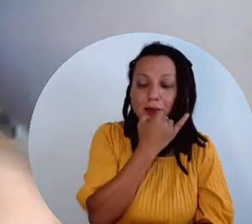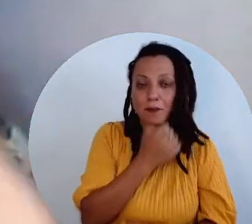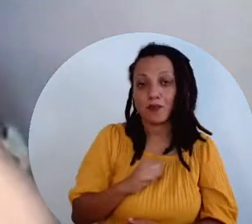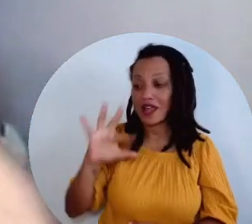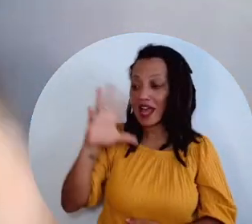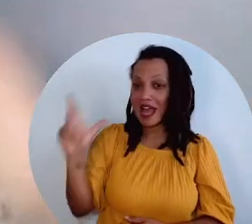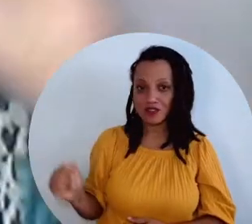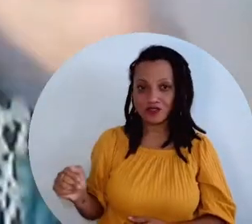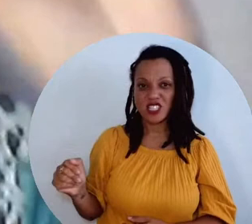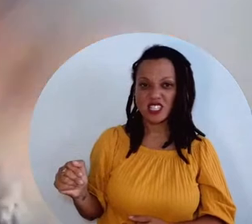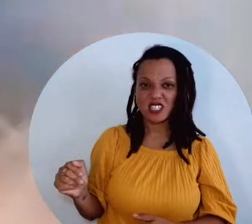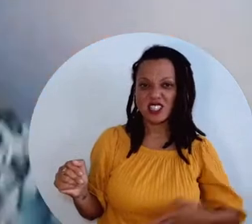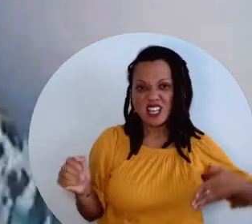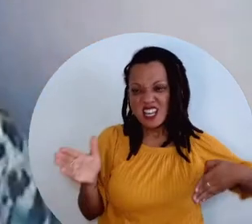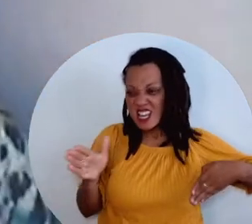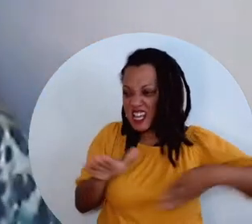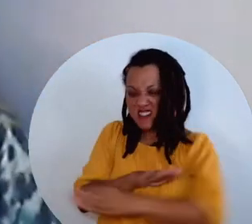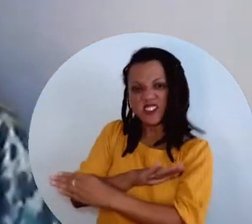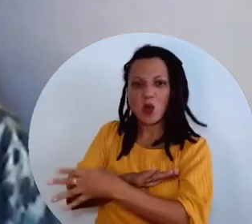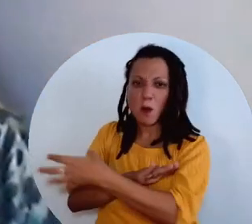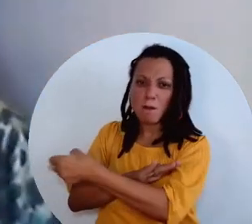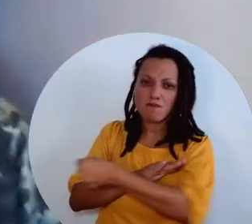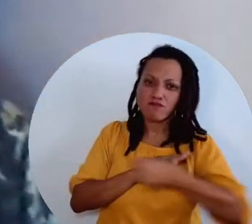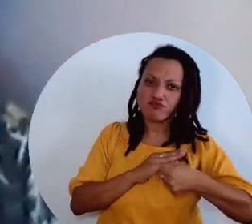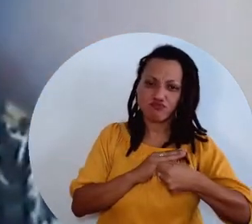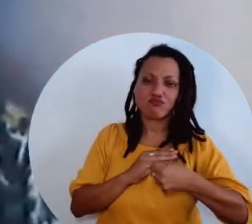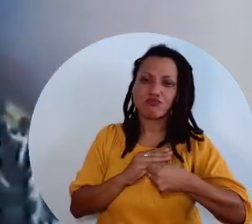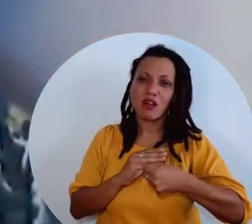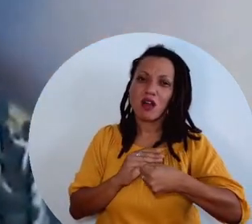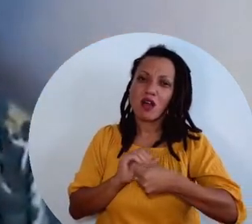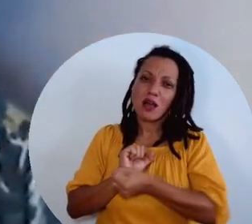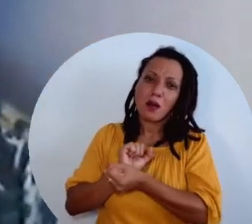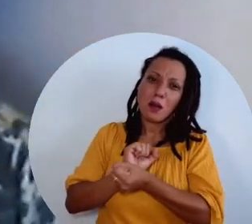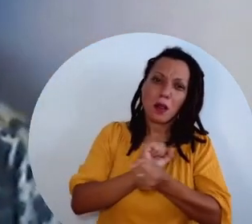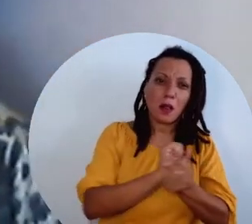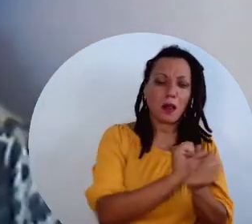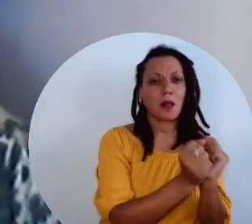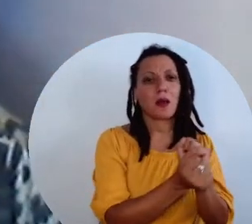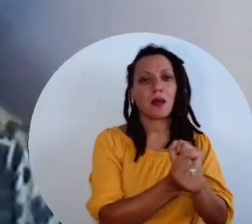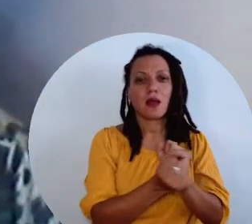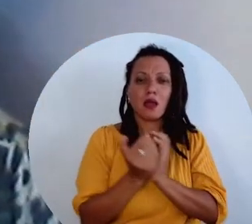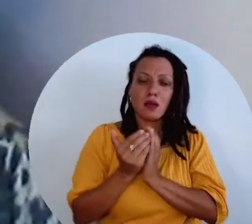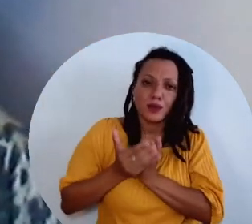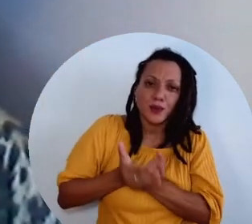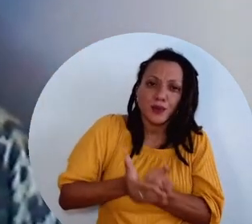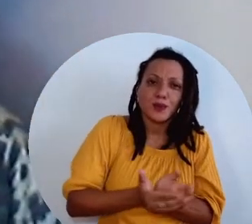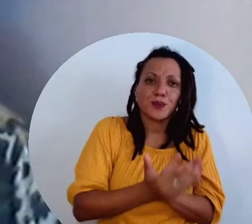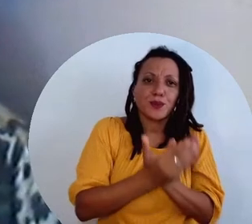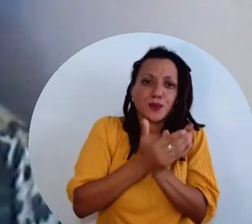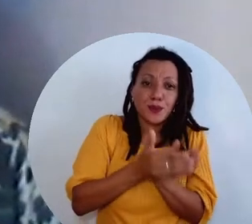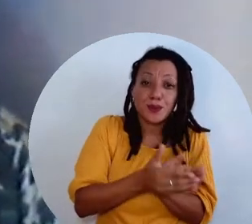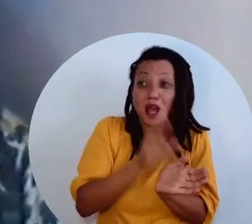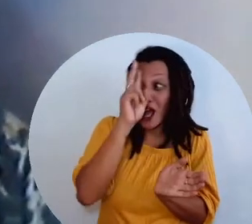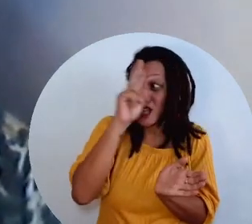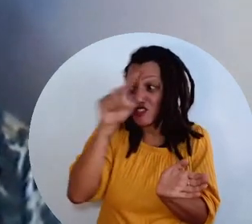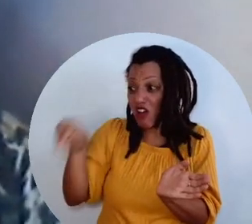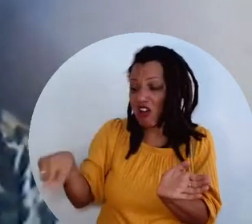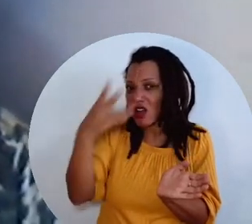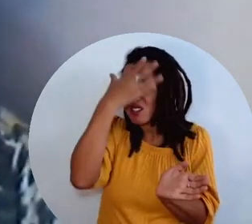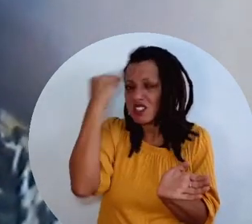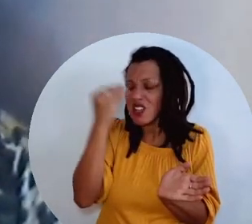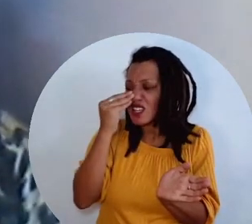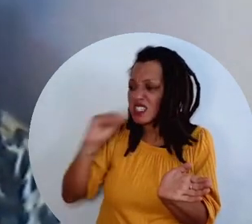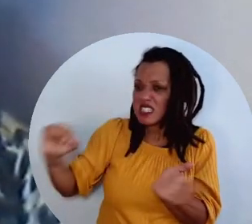continente africano, o encarceramento, a volta na árvore do esquecimento, o embarque, a